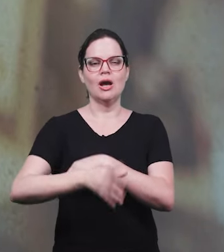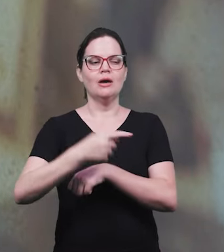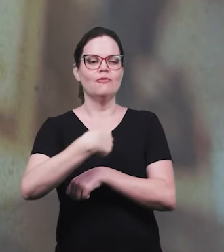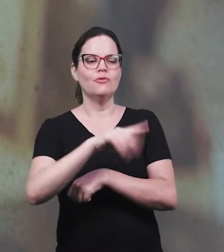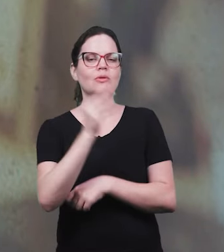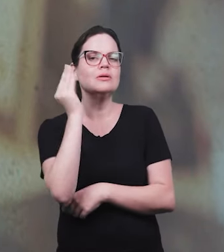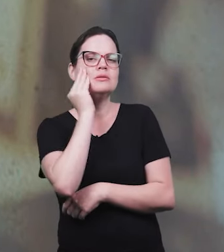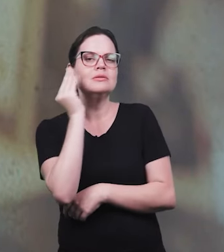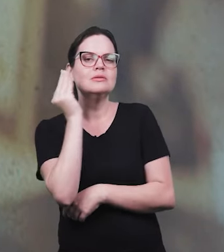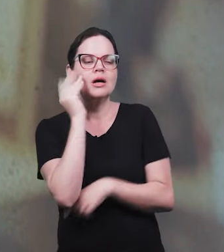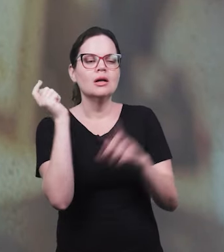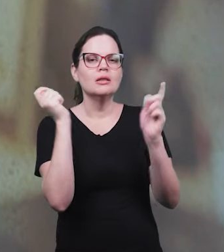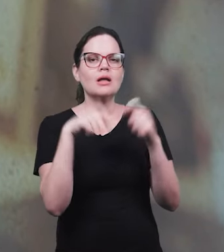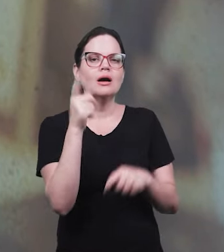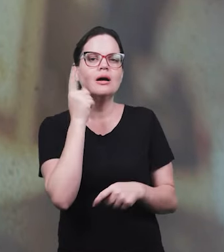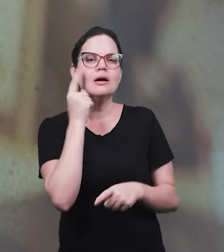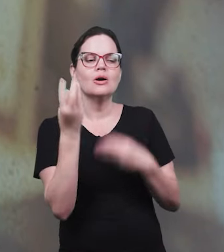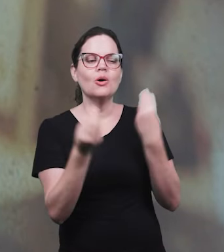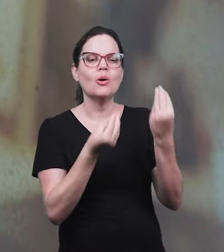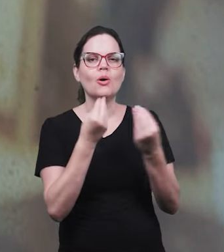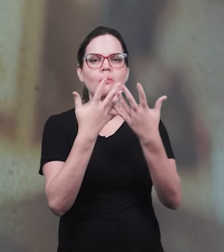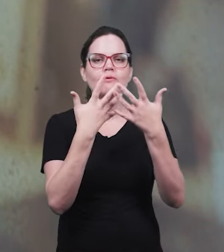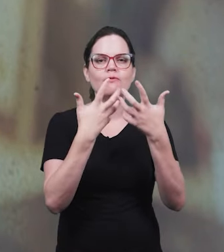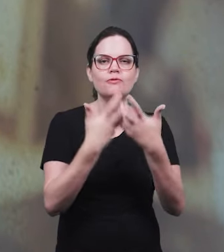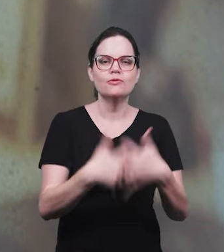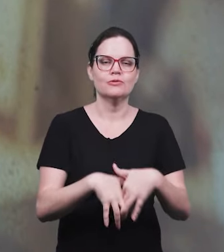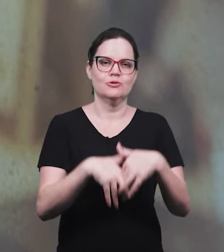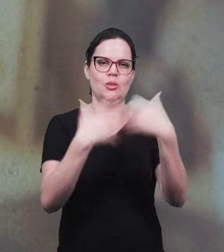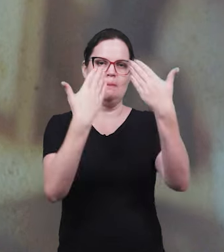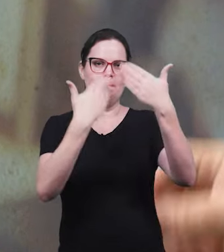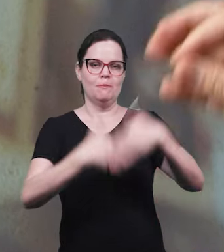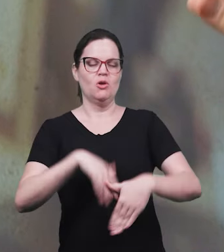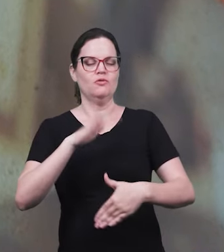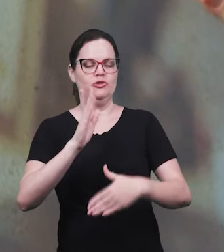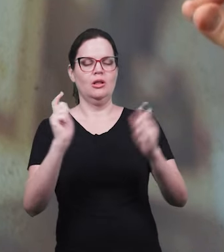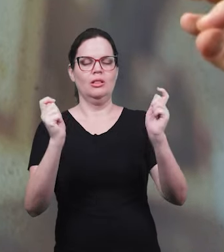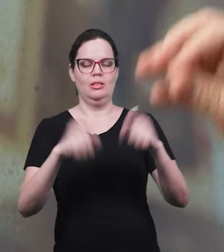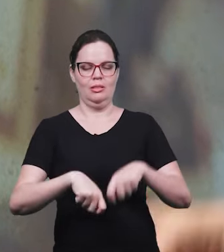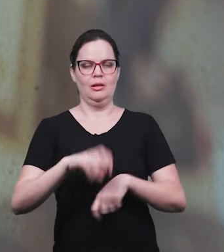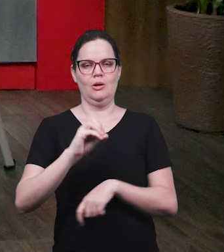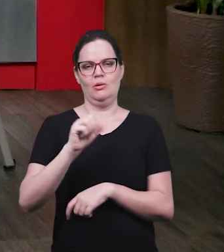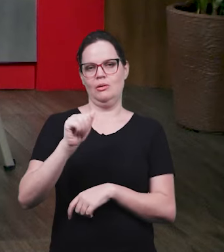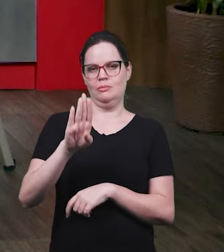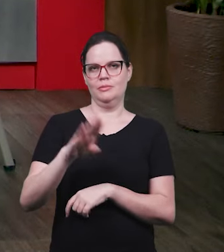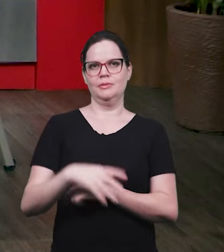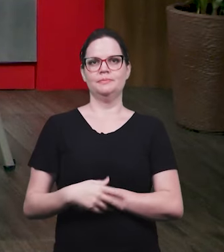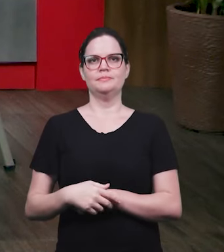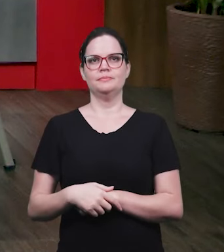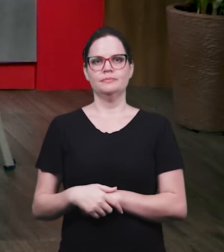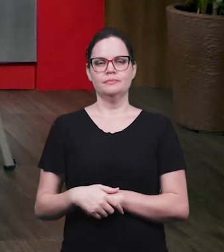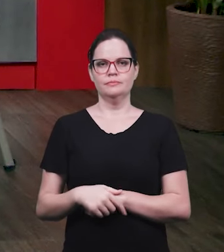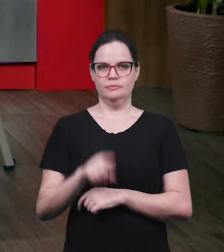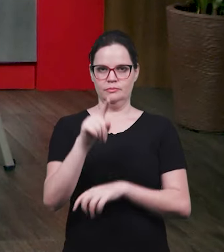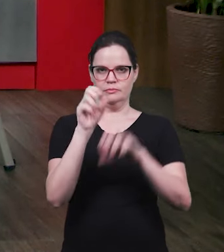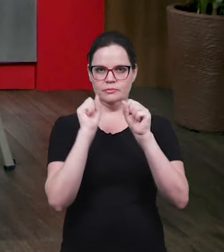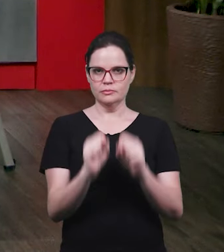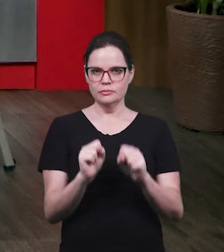ver como que ela funciona. Isso é muito importante. Então, aqui só fazendo um parênteses, você pode